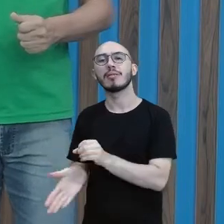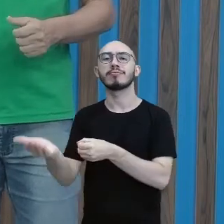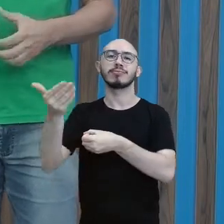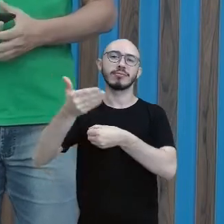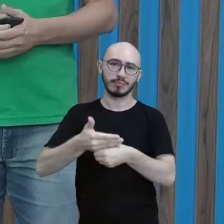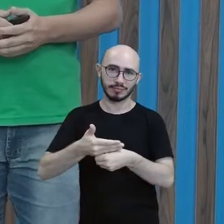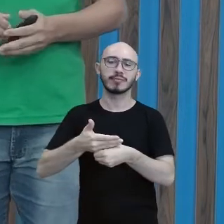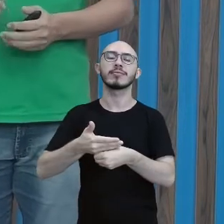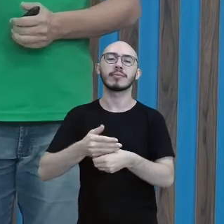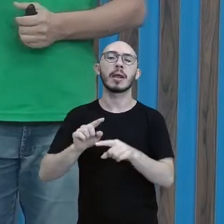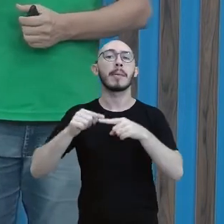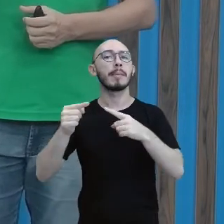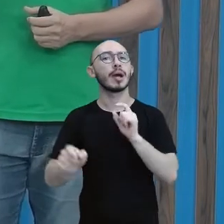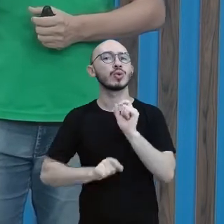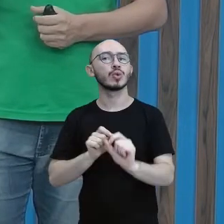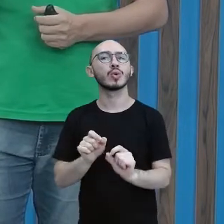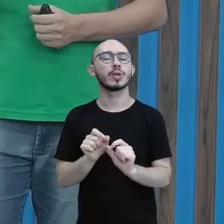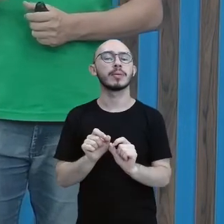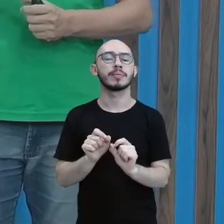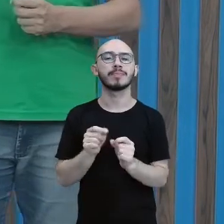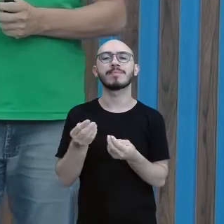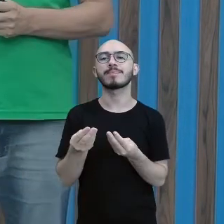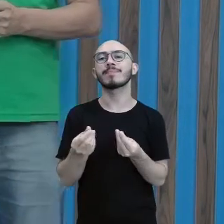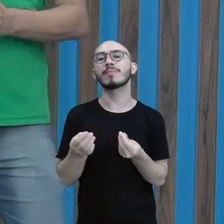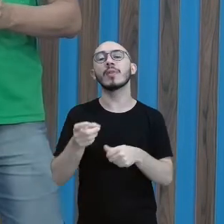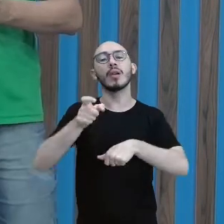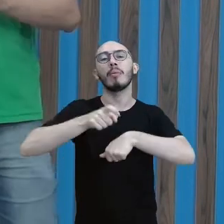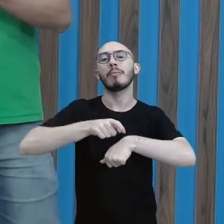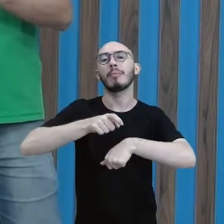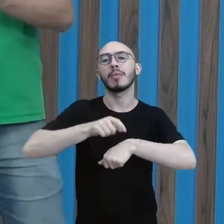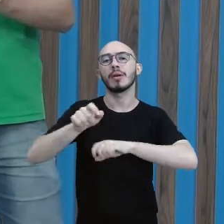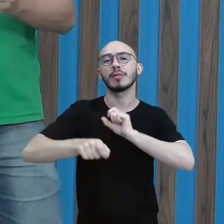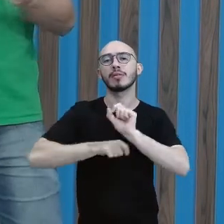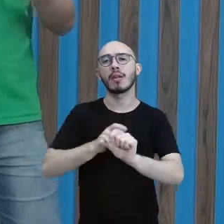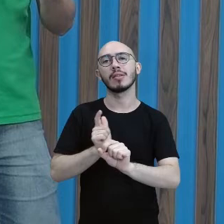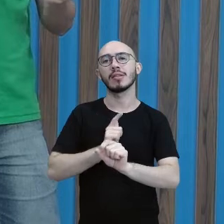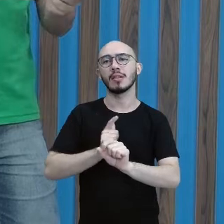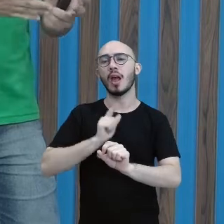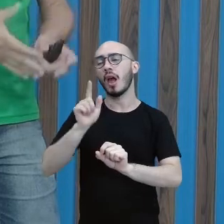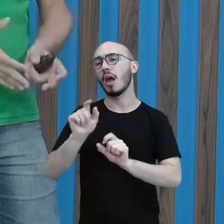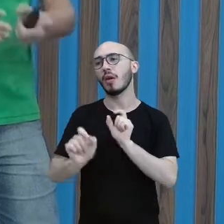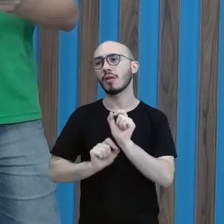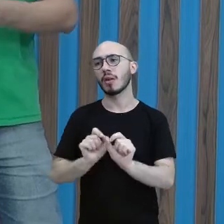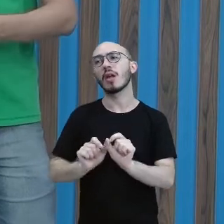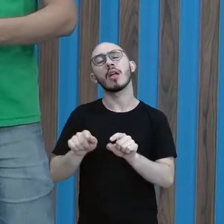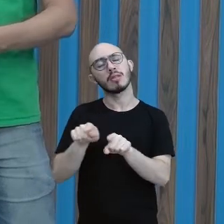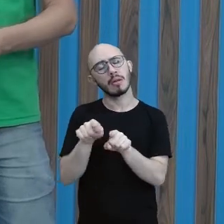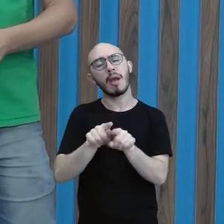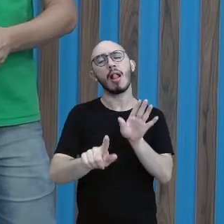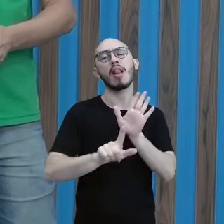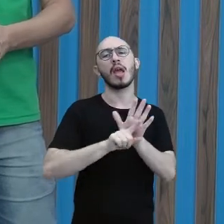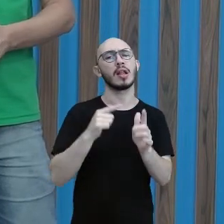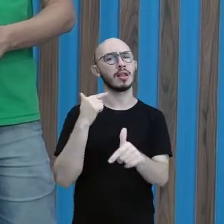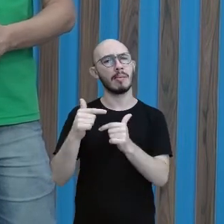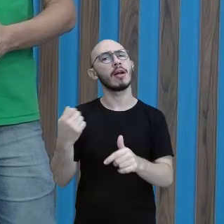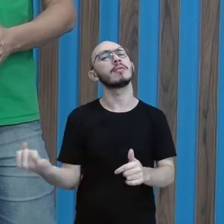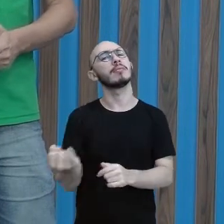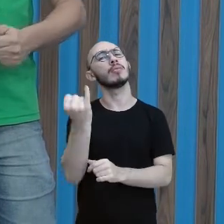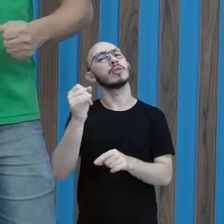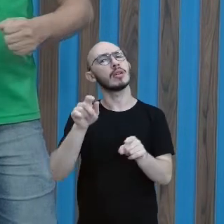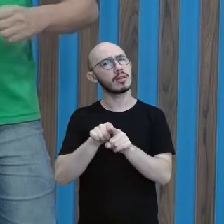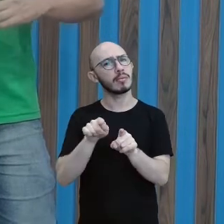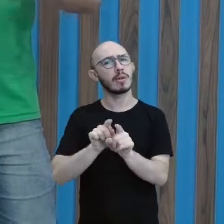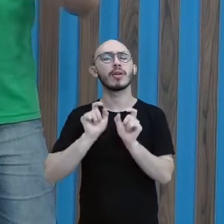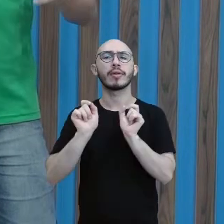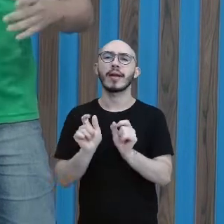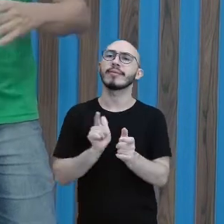Porém, né, isso não, né, em nenhum minuto, tira o crédito da existência de uma lei trabalhista. Né, embora